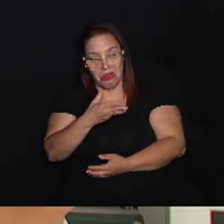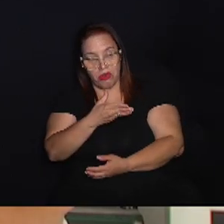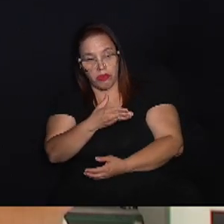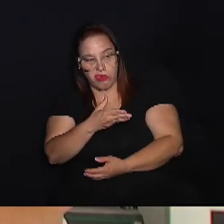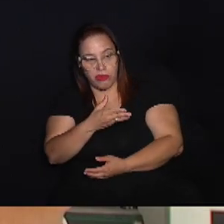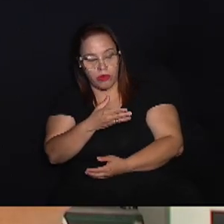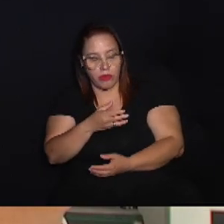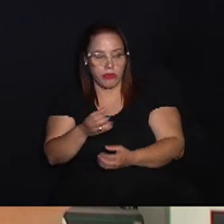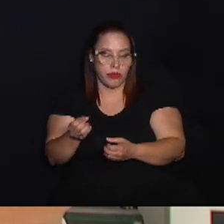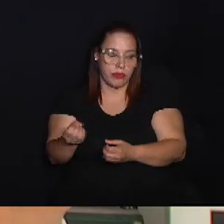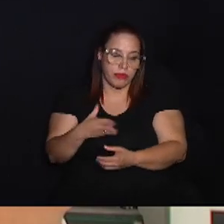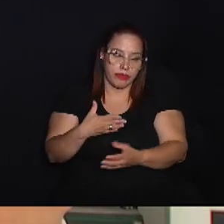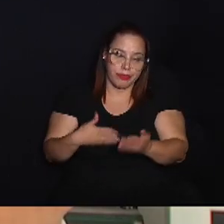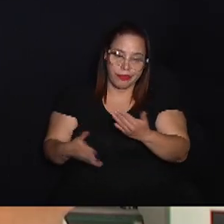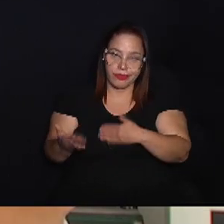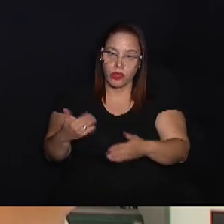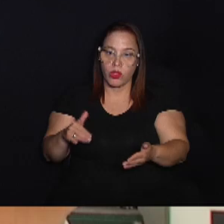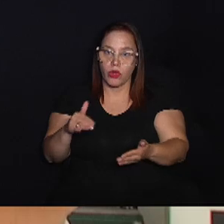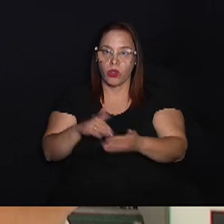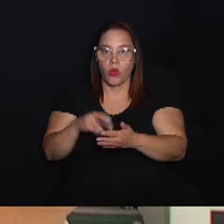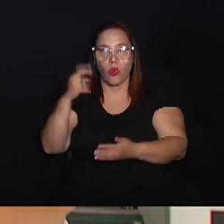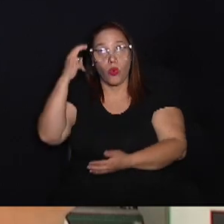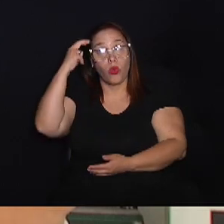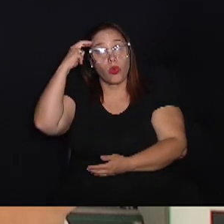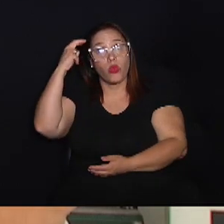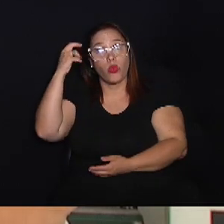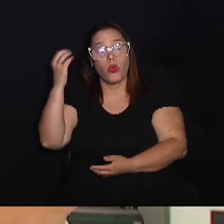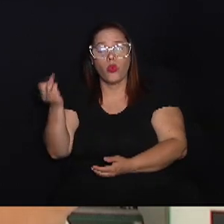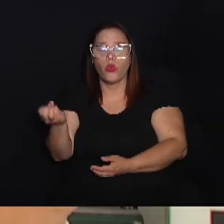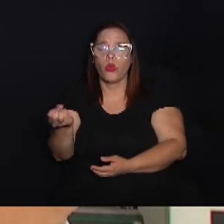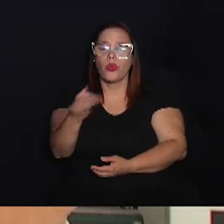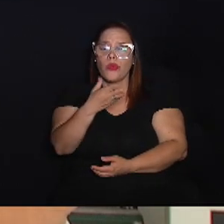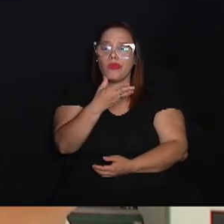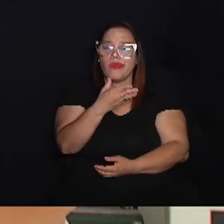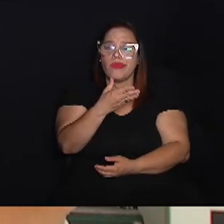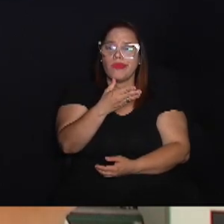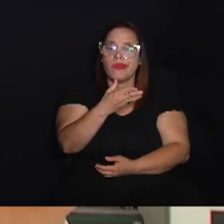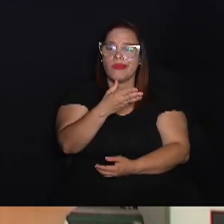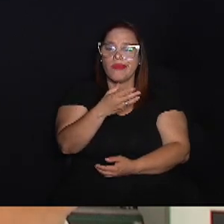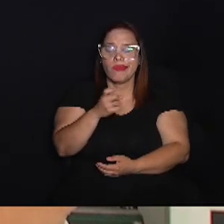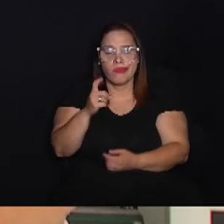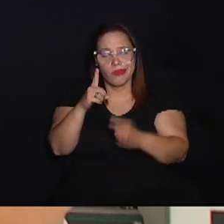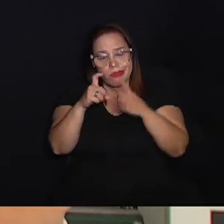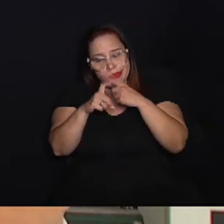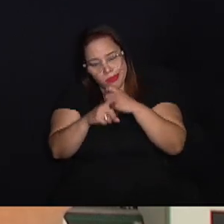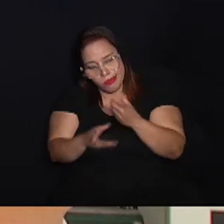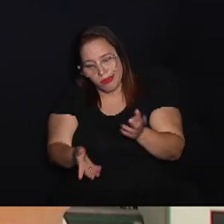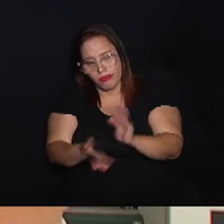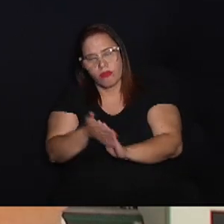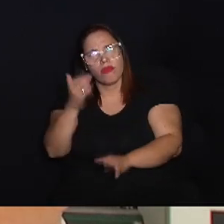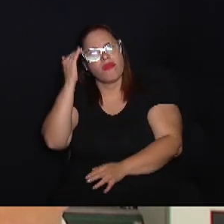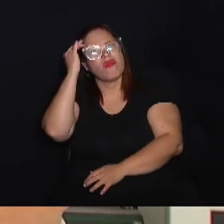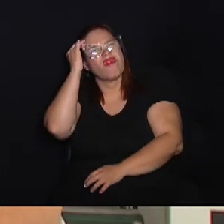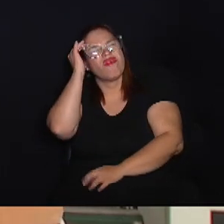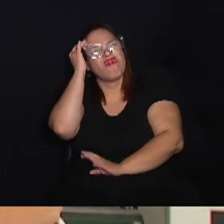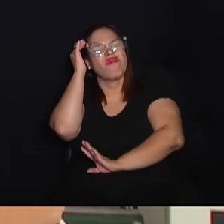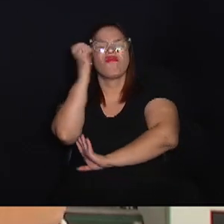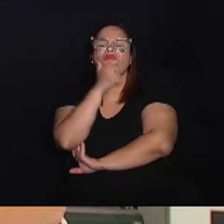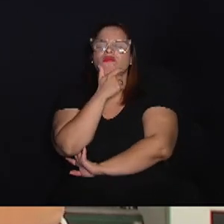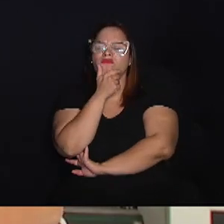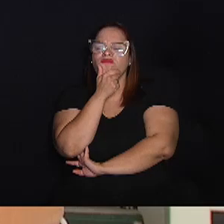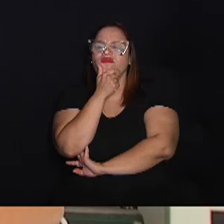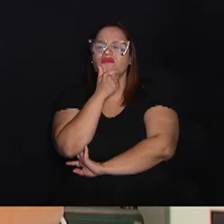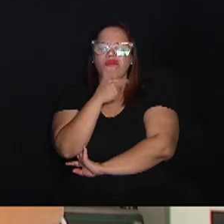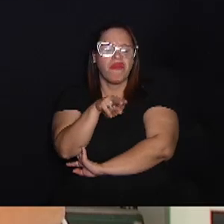novas gerações, eles chegam com culturas novas. Então, o desafio é esse, a gente entender e olhar